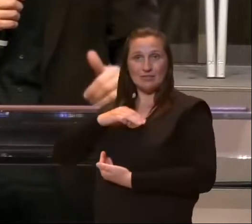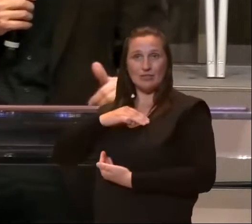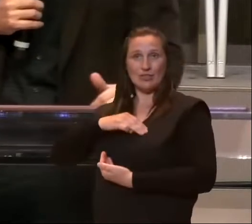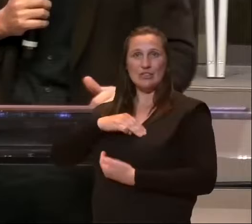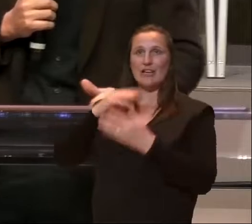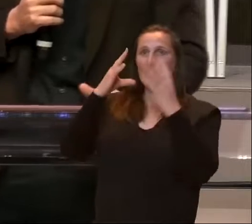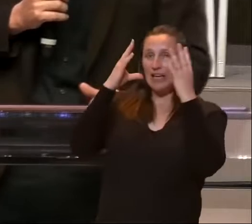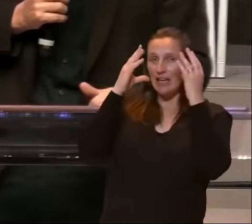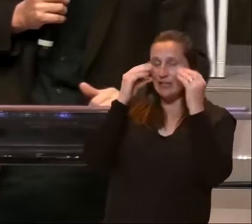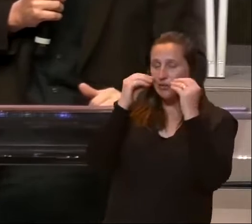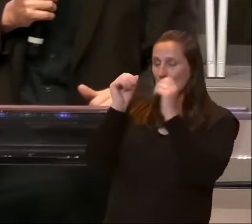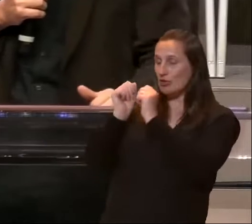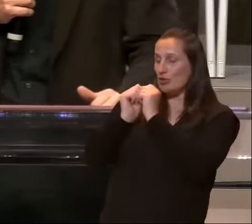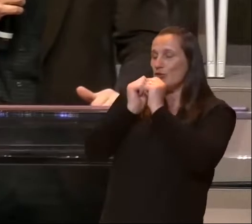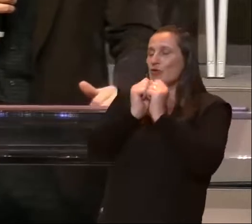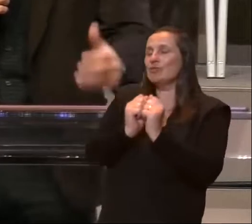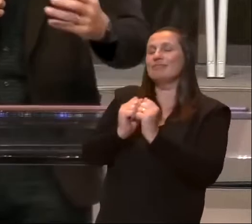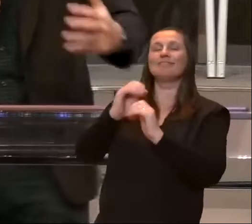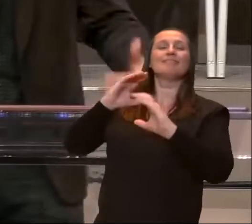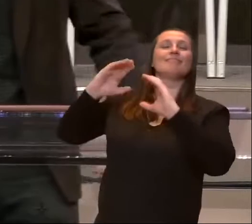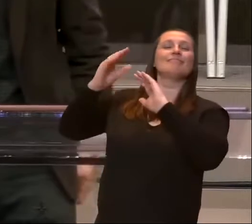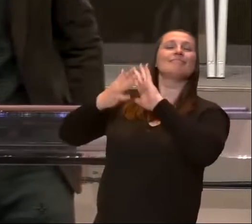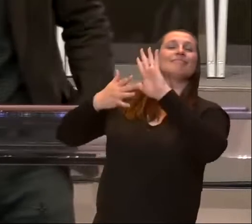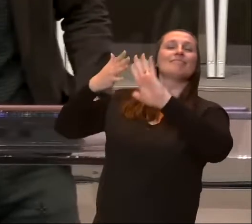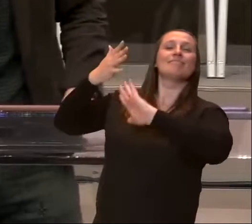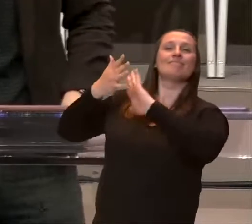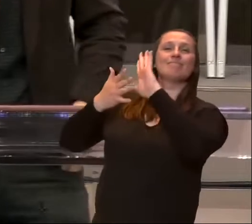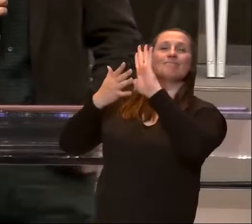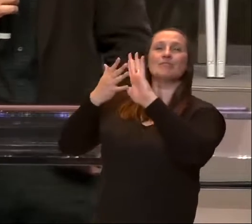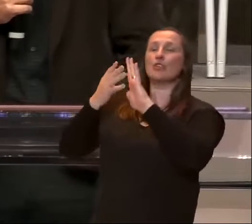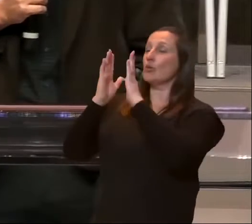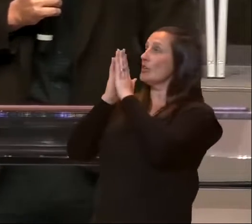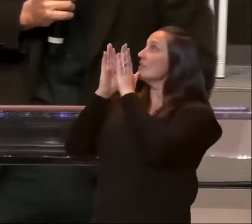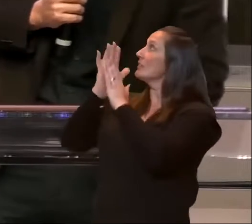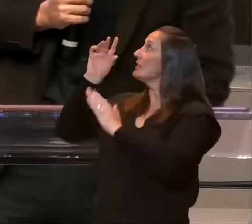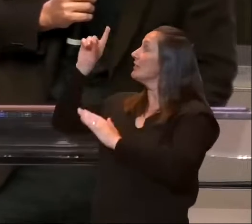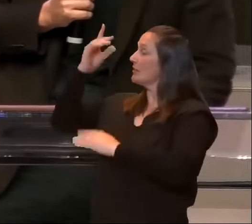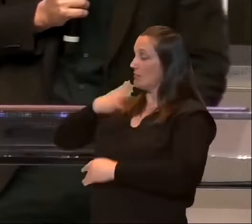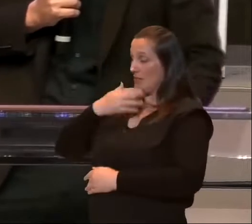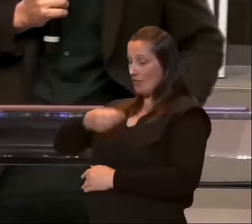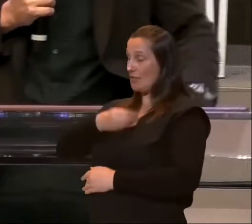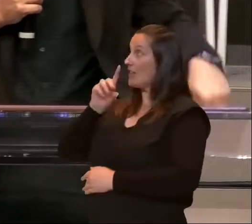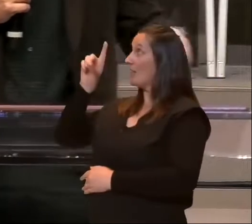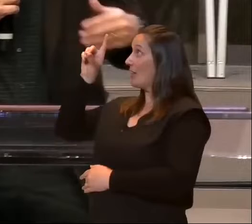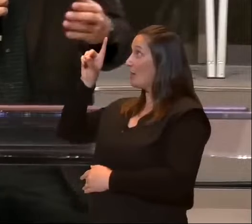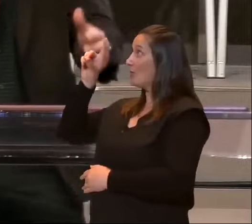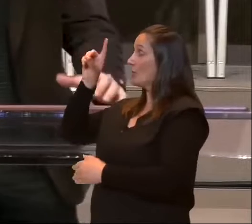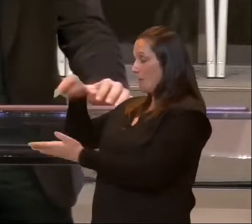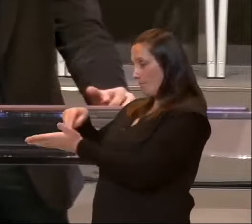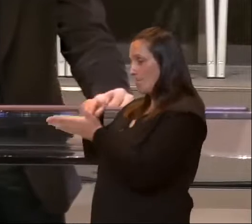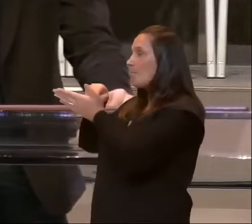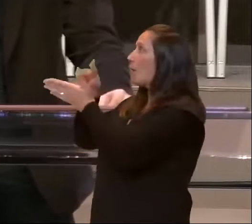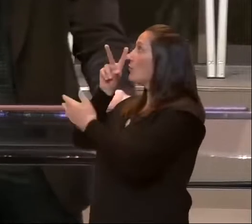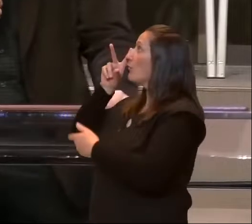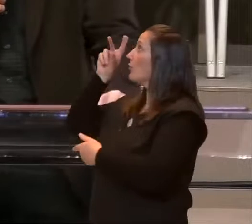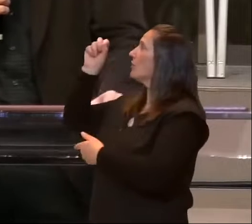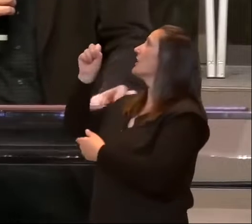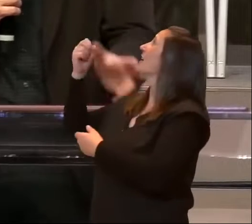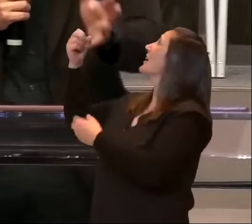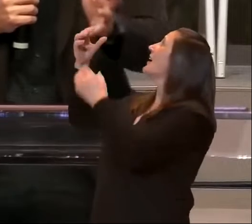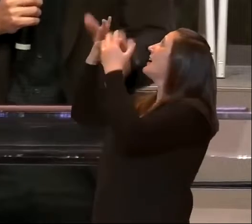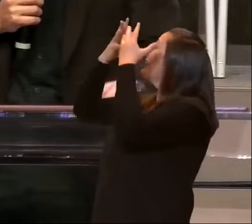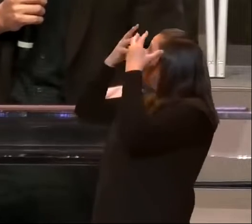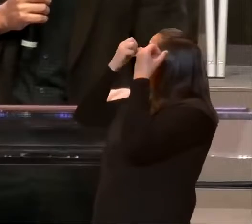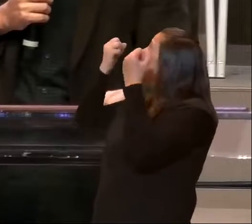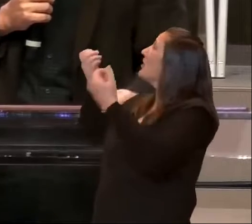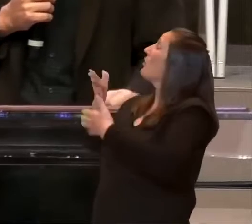e à noite comigo está o seu cântico, uma oração ao Deus da minha vida. Digo a Deus, minha rocha, por que te esqueceste de mim?